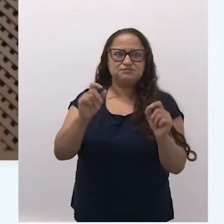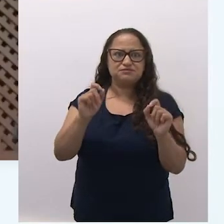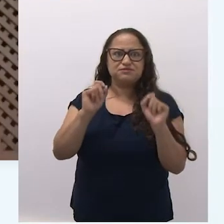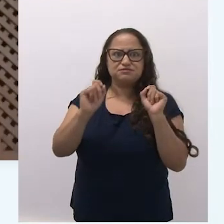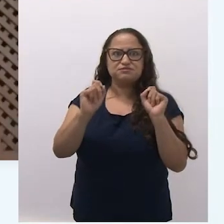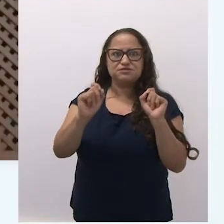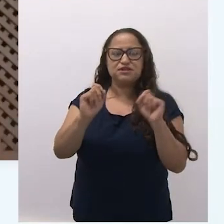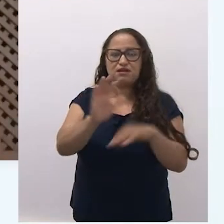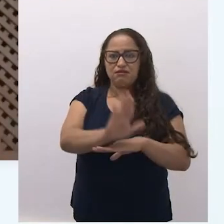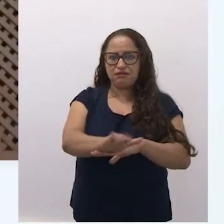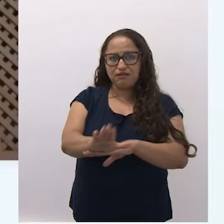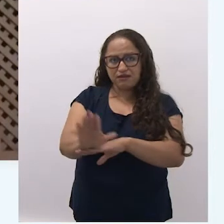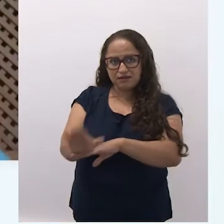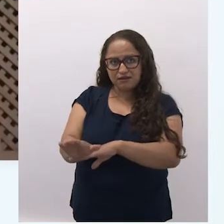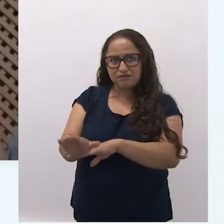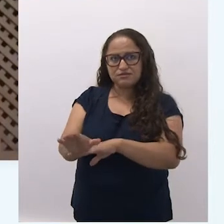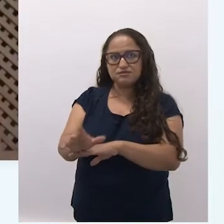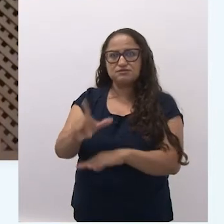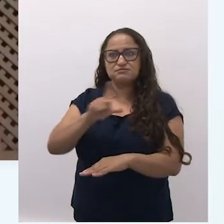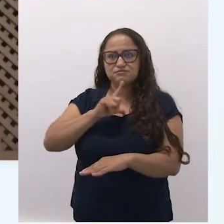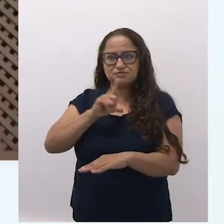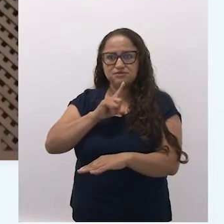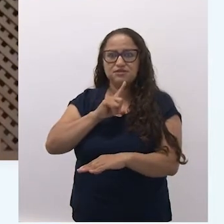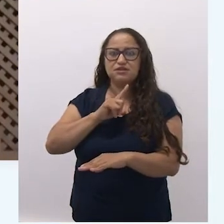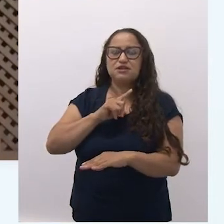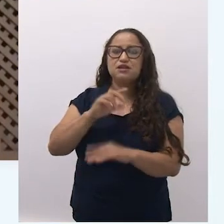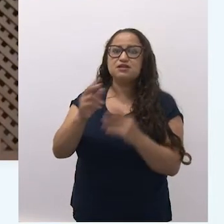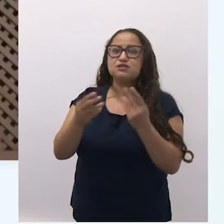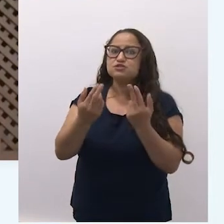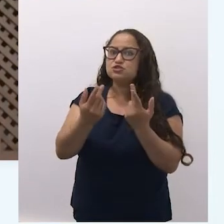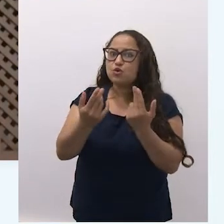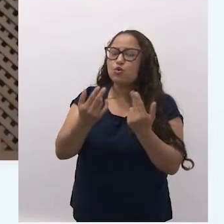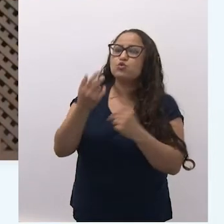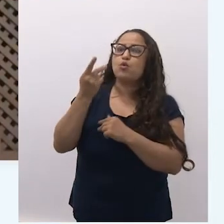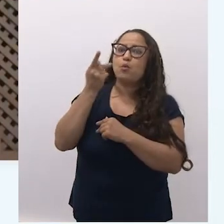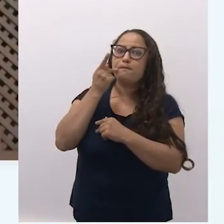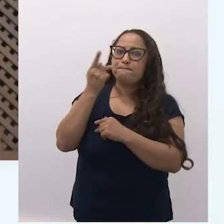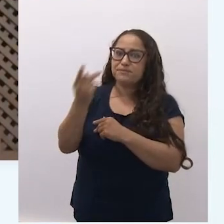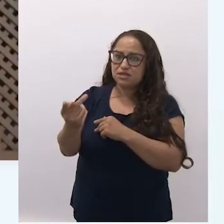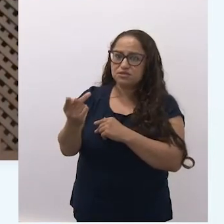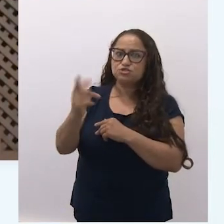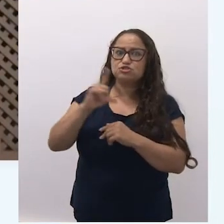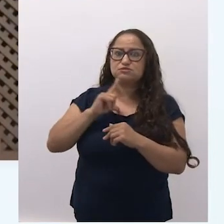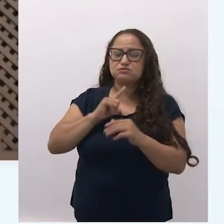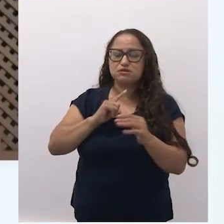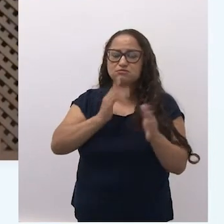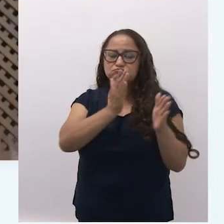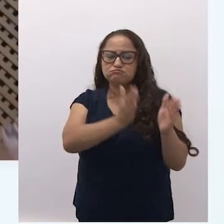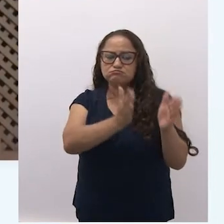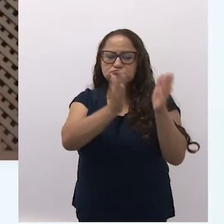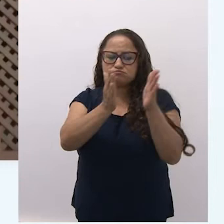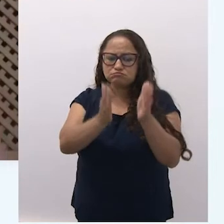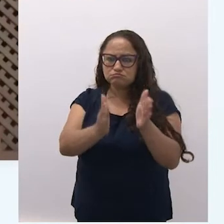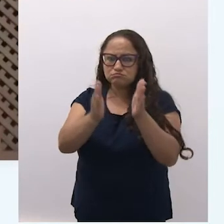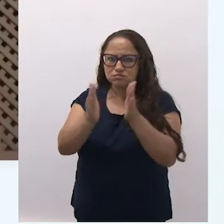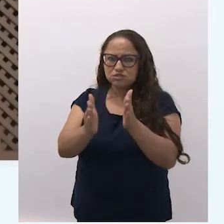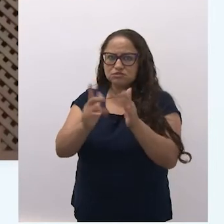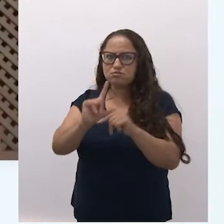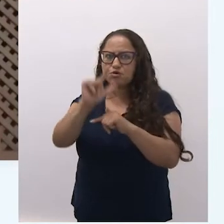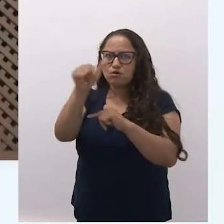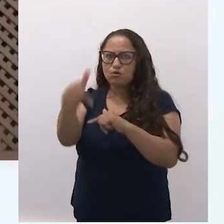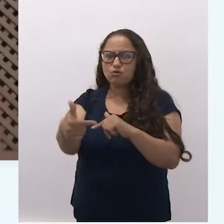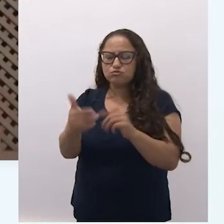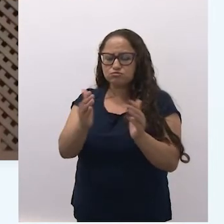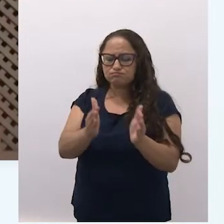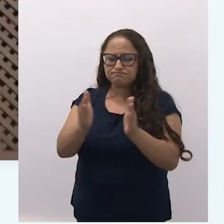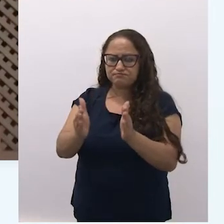que estavam, segundo o Piaget, em um estágio e vão passar para um outro estágio. Nessa